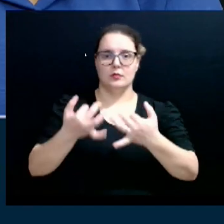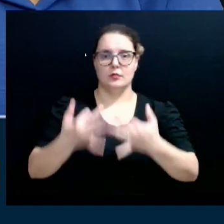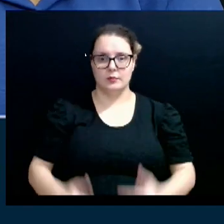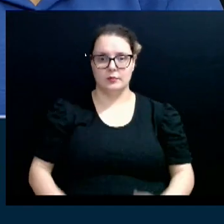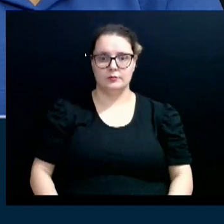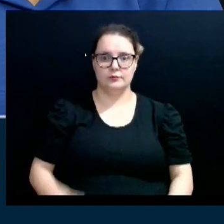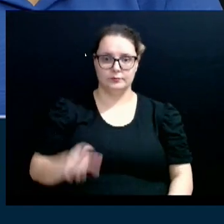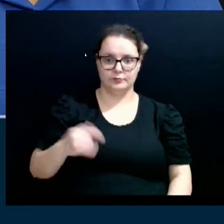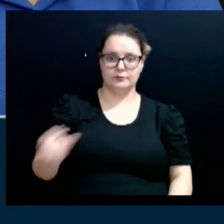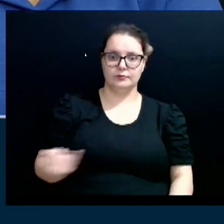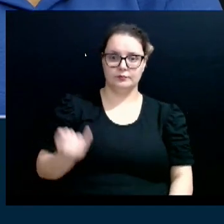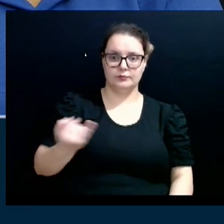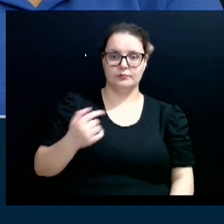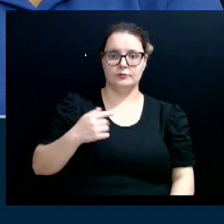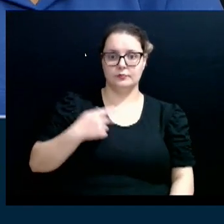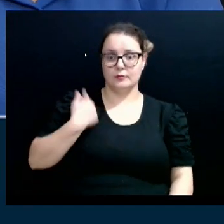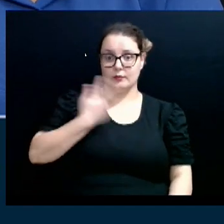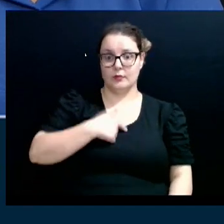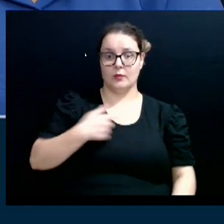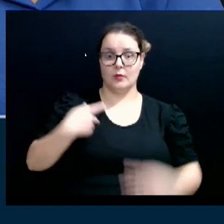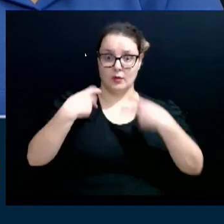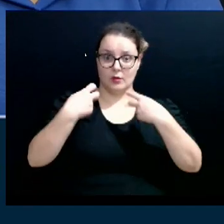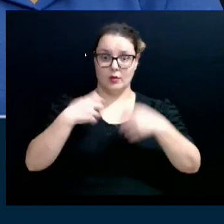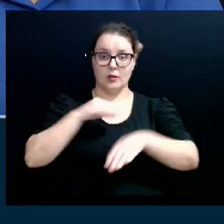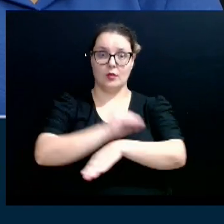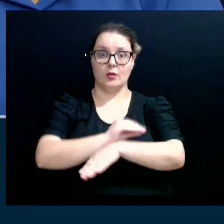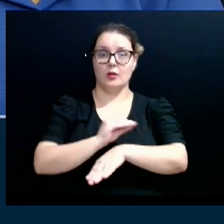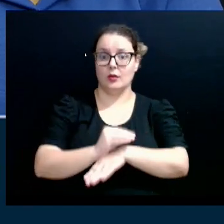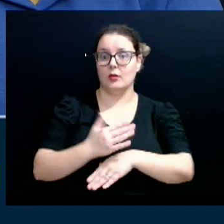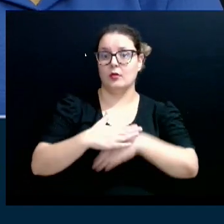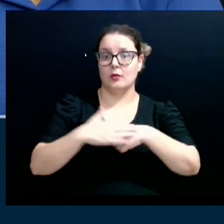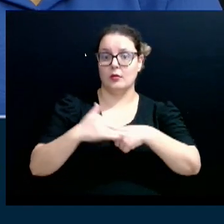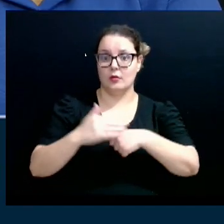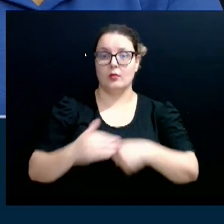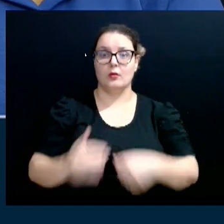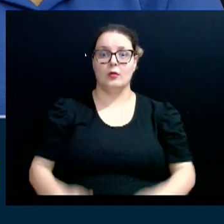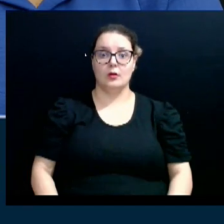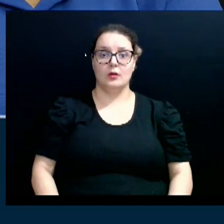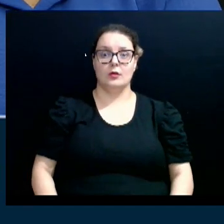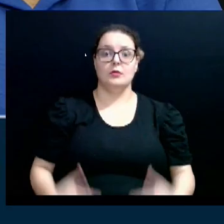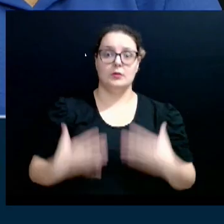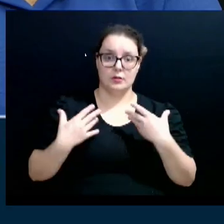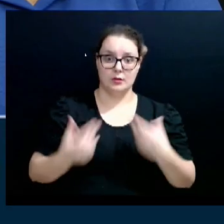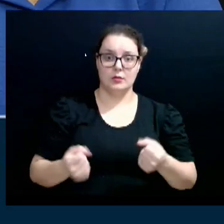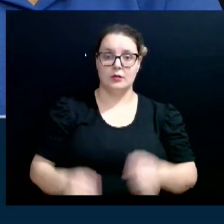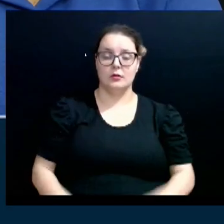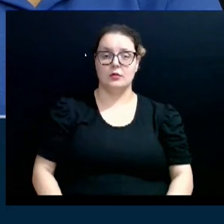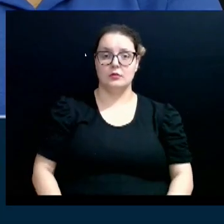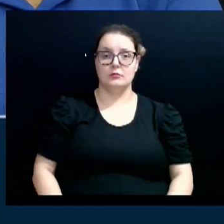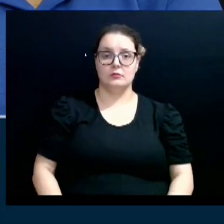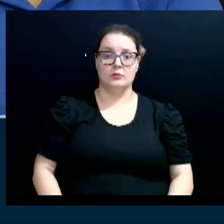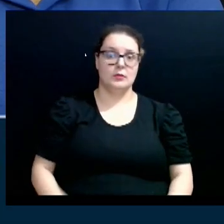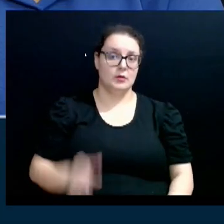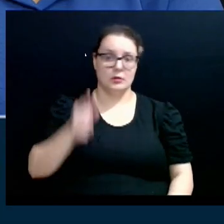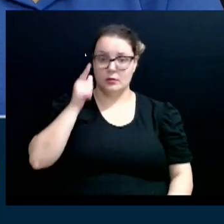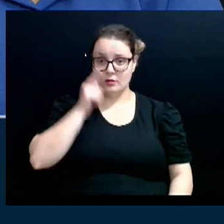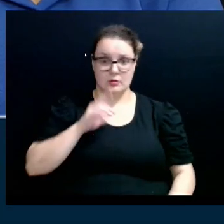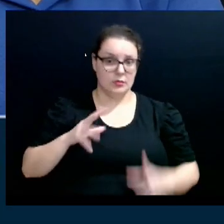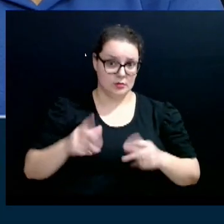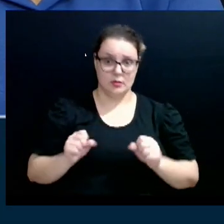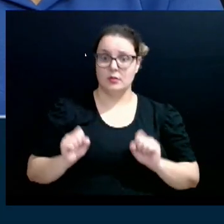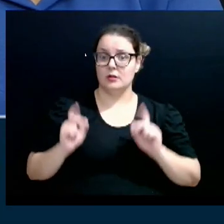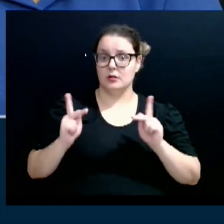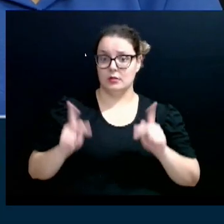da gente se olhar com carinho, de a gente aceitar que de repente a gente não vai dar conta de tudo e tá tudo bem. E que